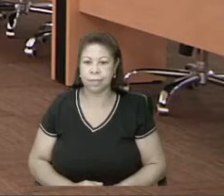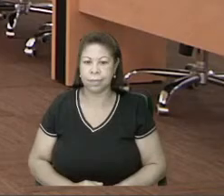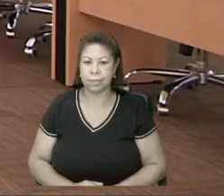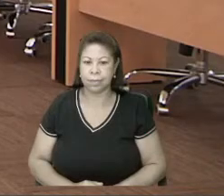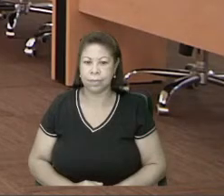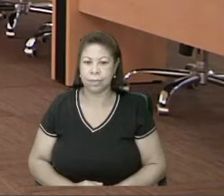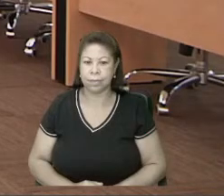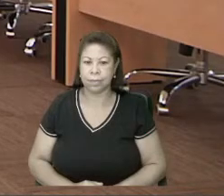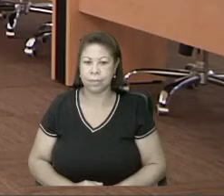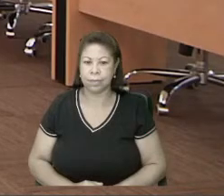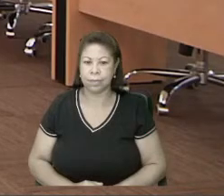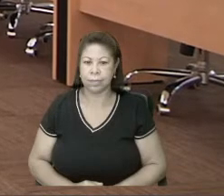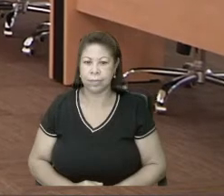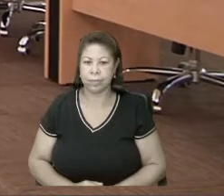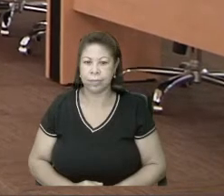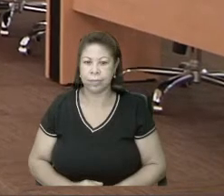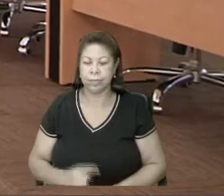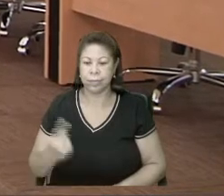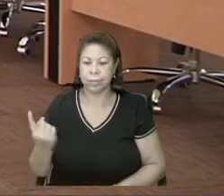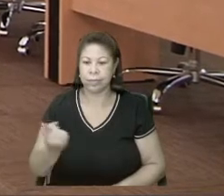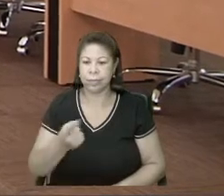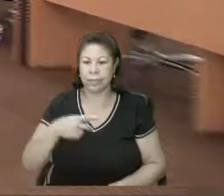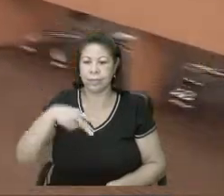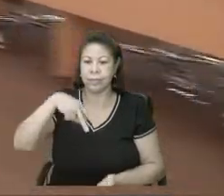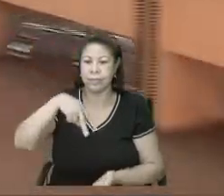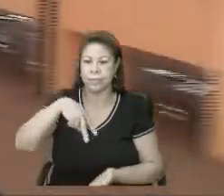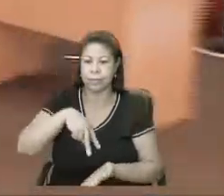Vamos nos colocar de pé, por favor?